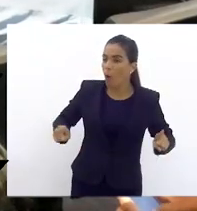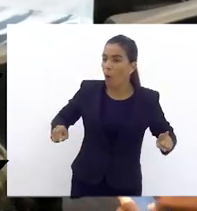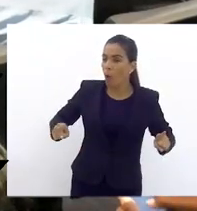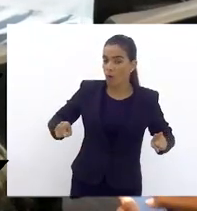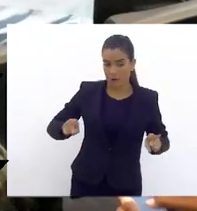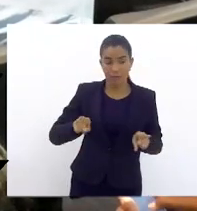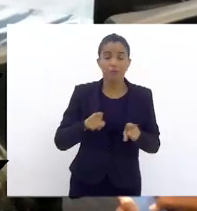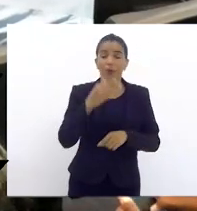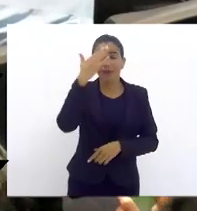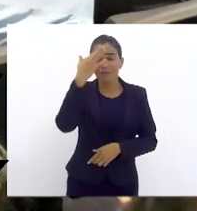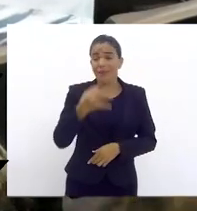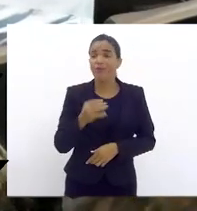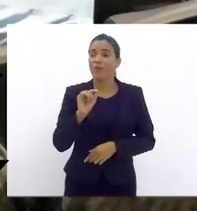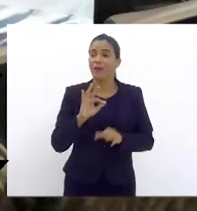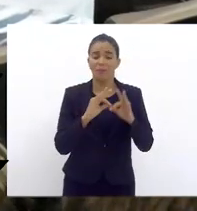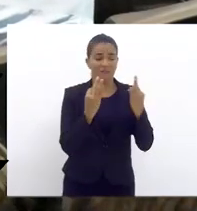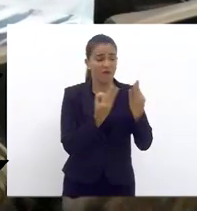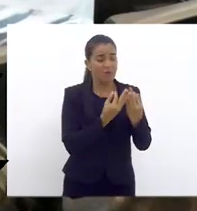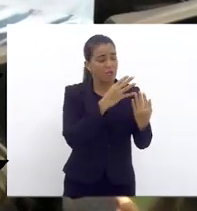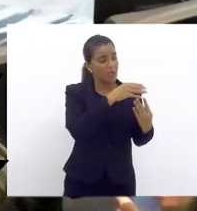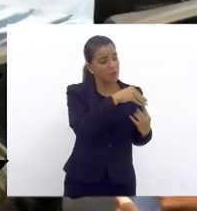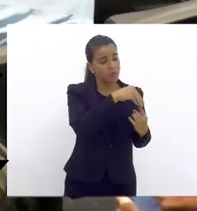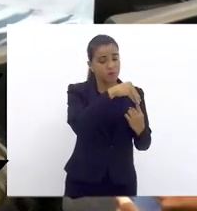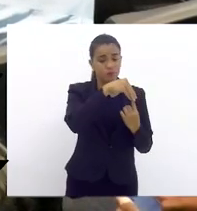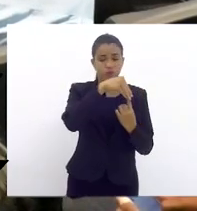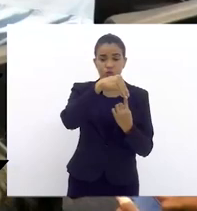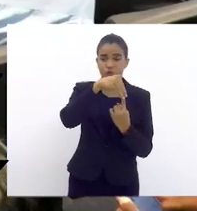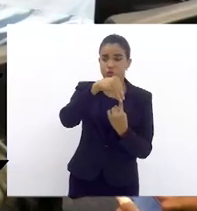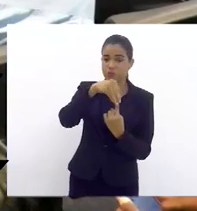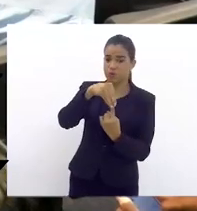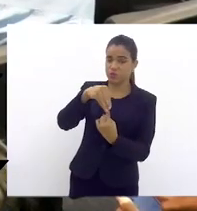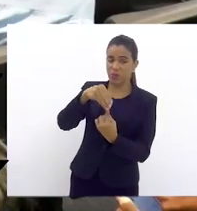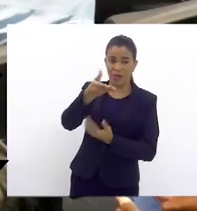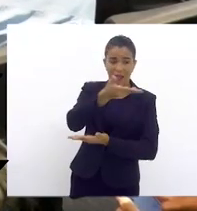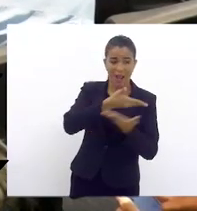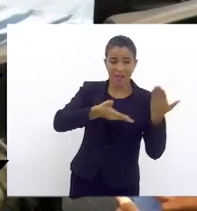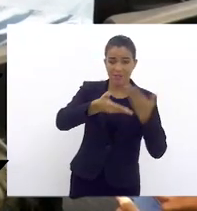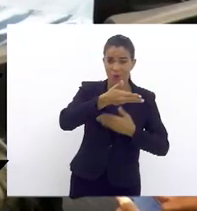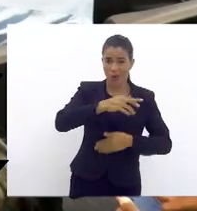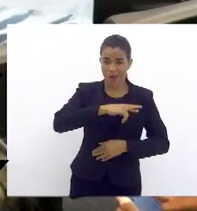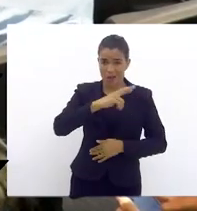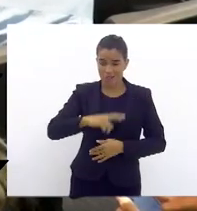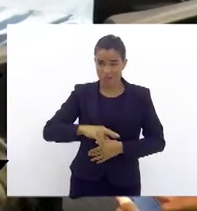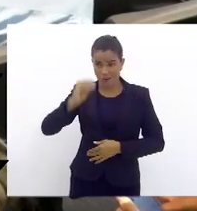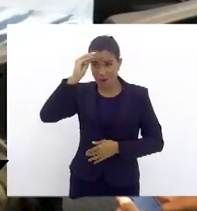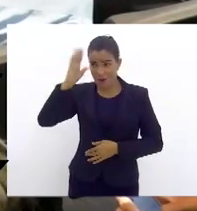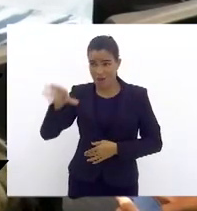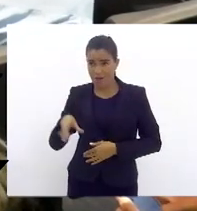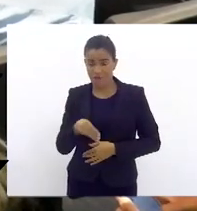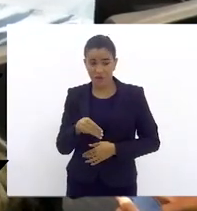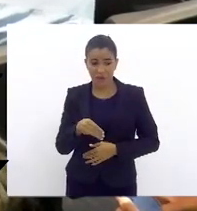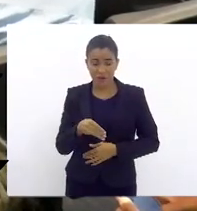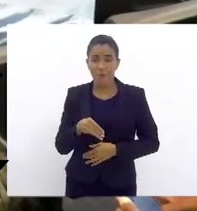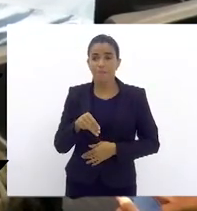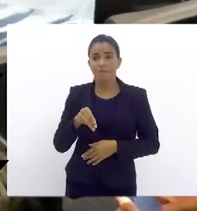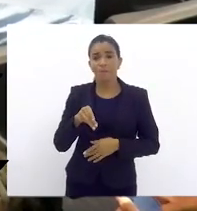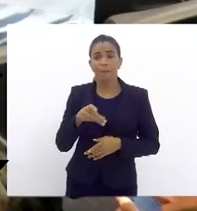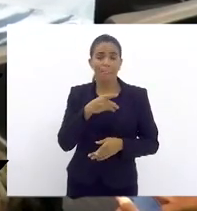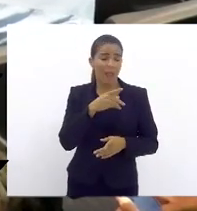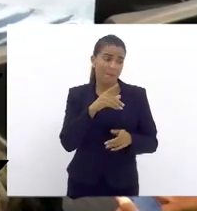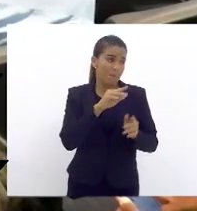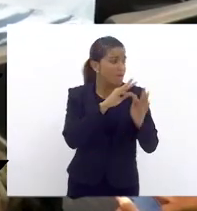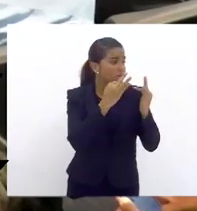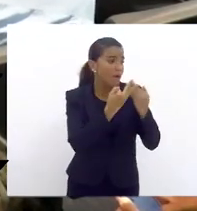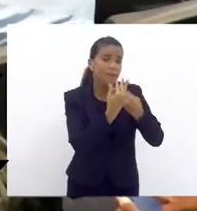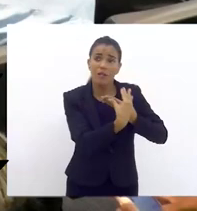seus familiares que os conduzem a essa a essa relação com a religião de matrizes africana assim oriento